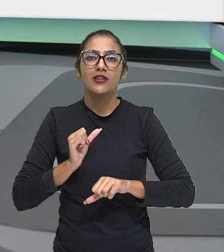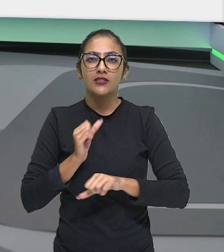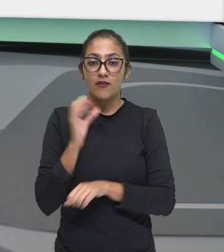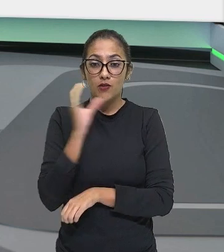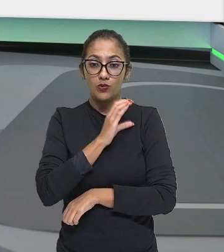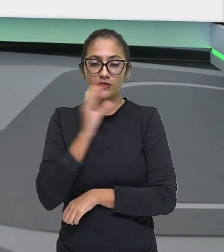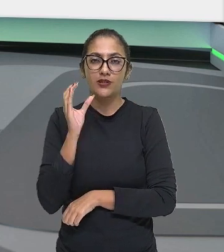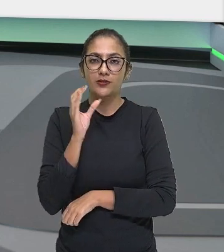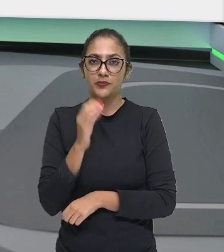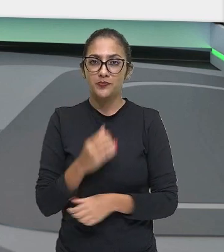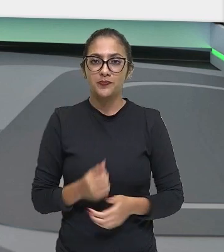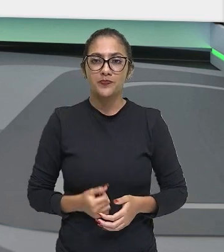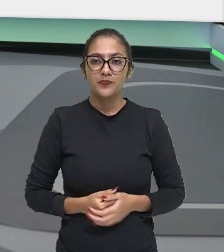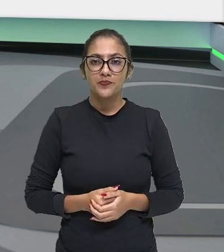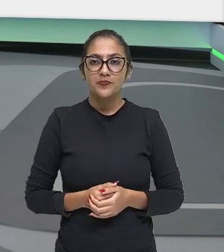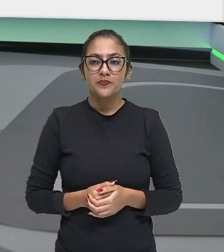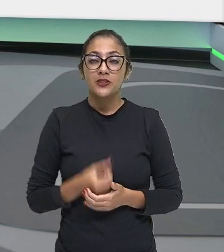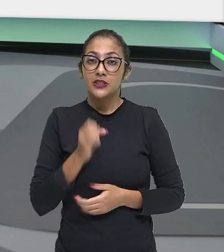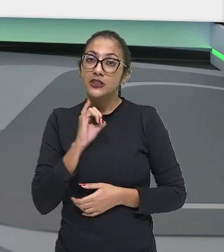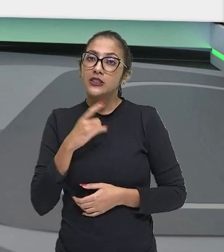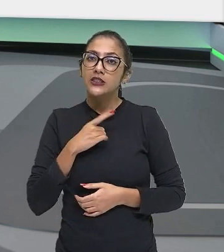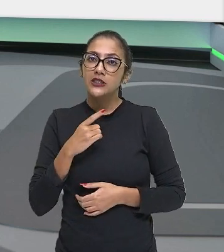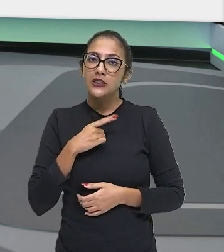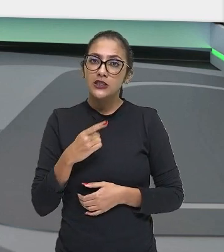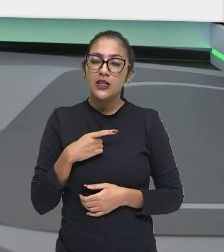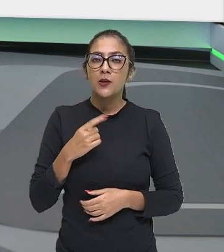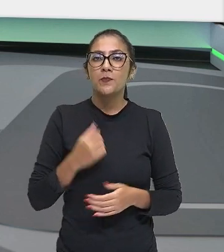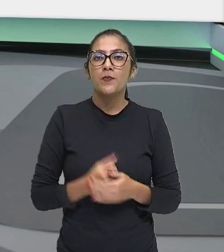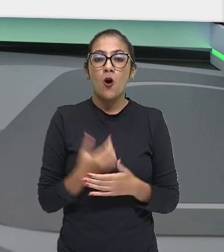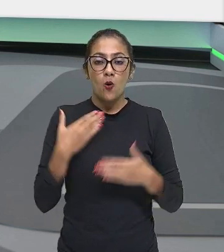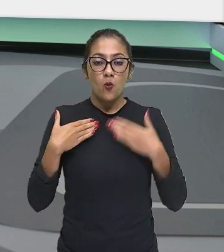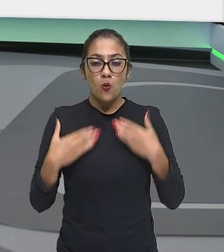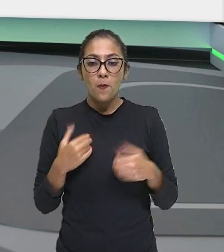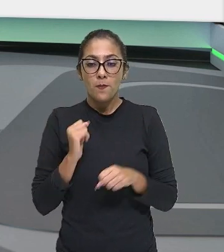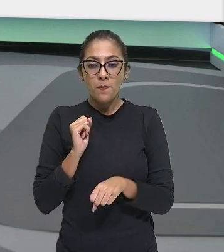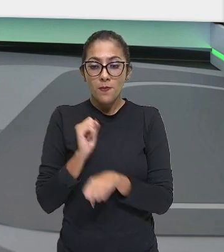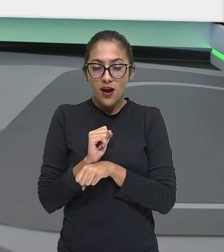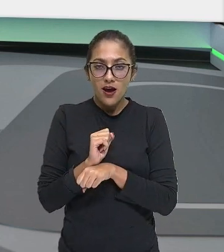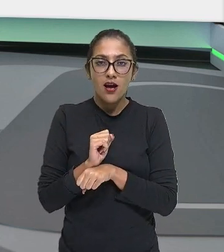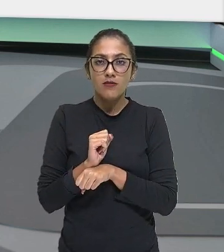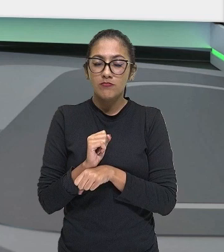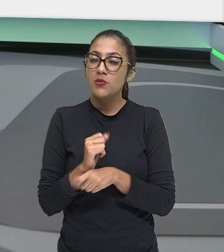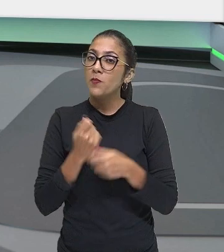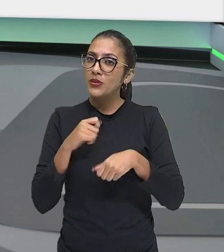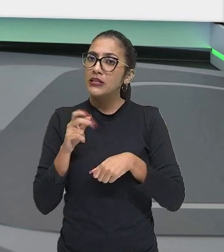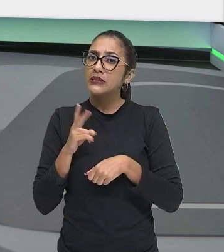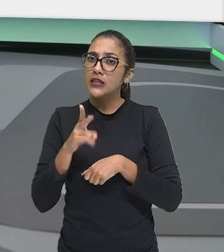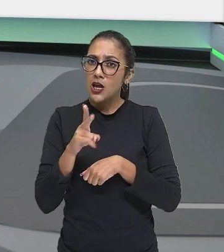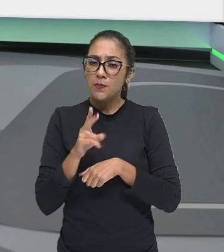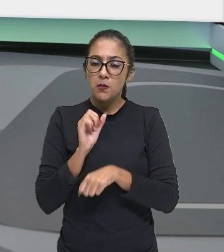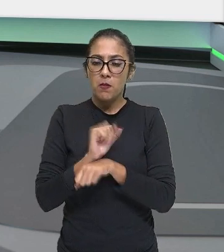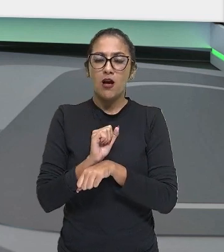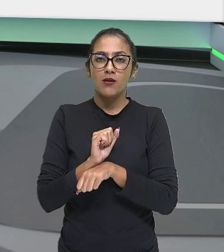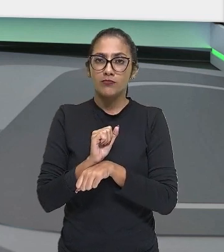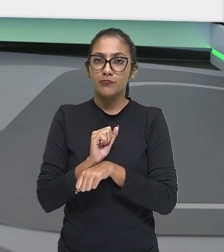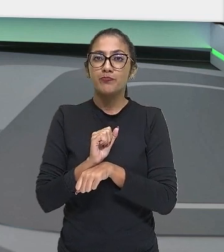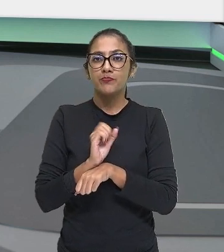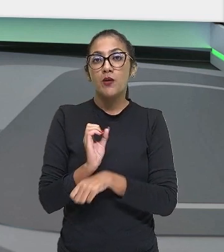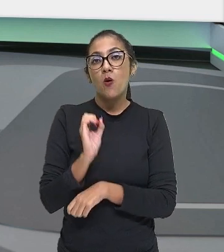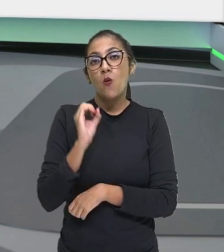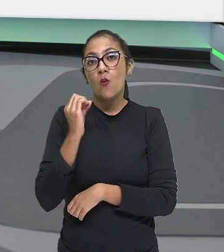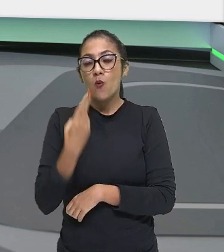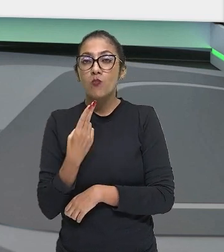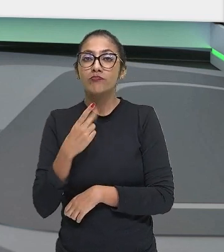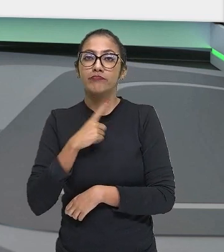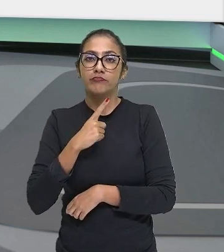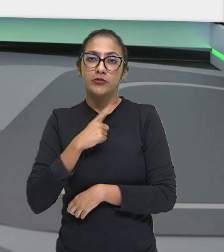velocidade. Ou seja, se eu tenho um corpo em repouso, ele quer continuar em repouso. Se eu tenho um corpo que está